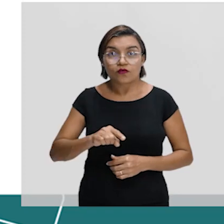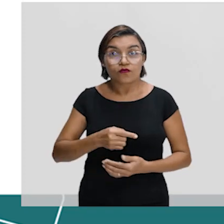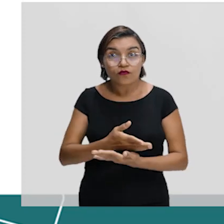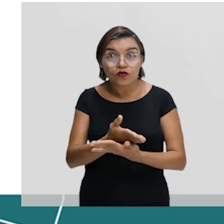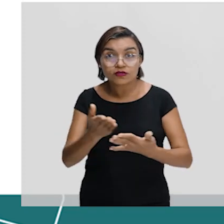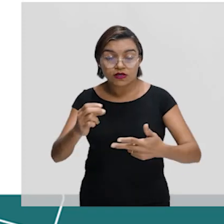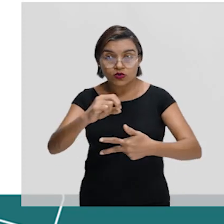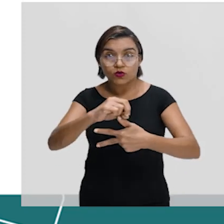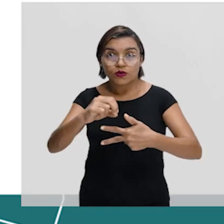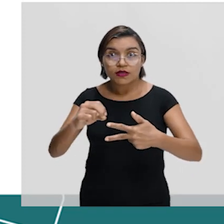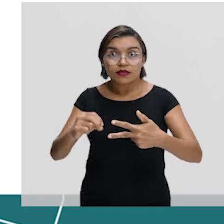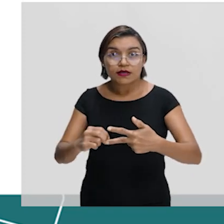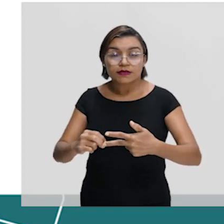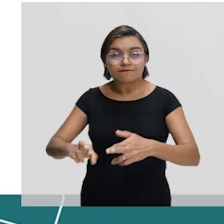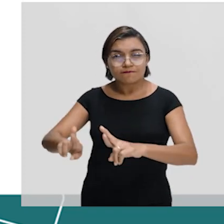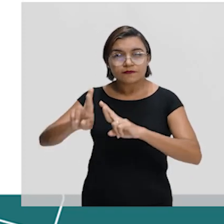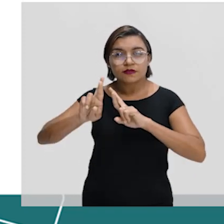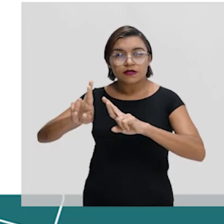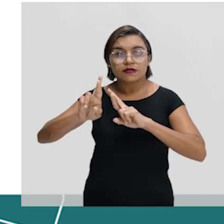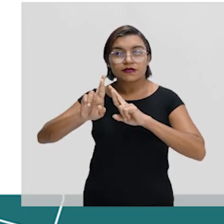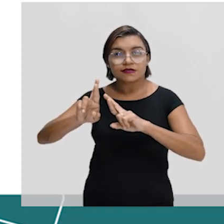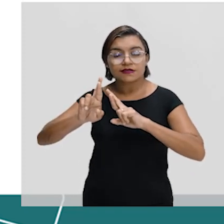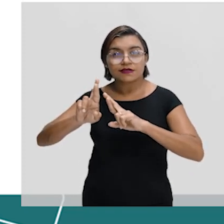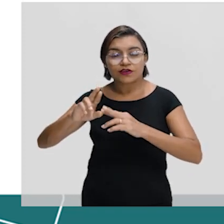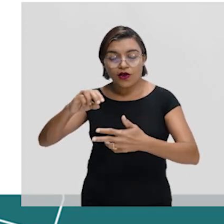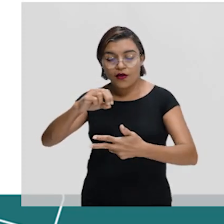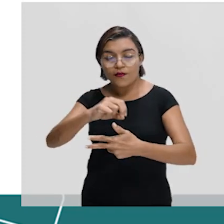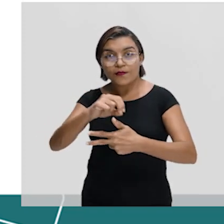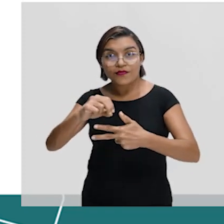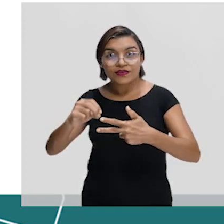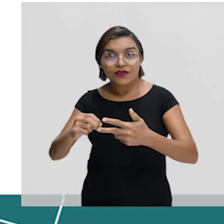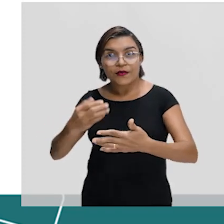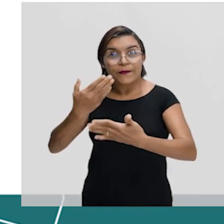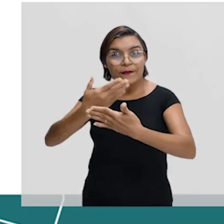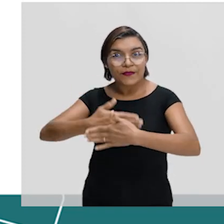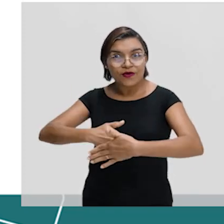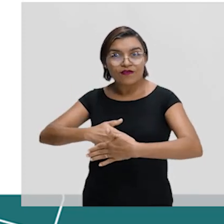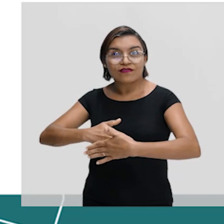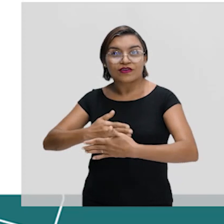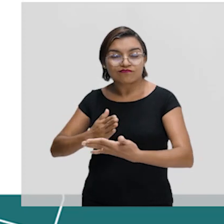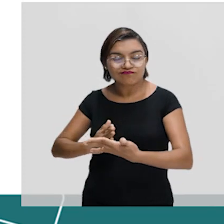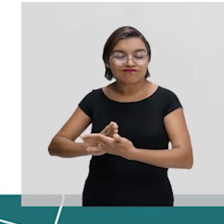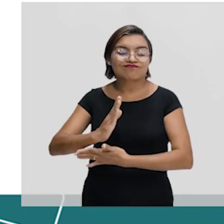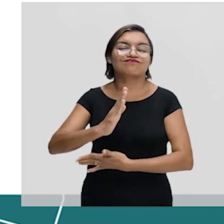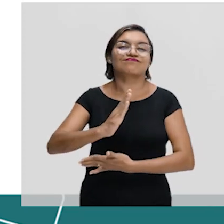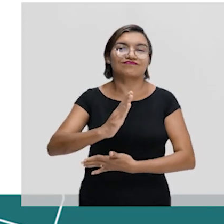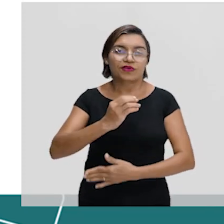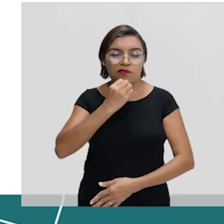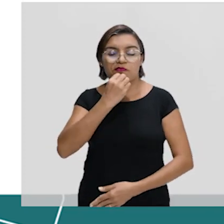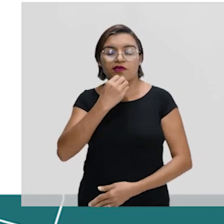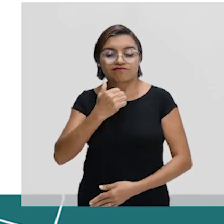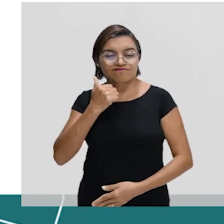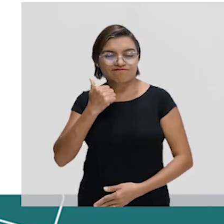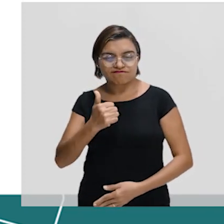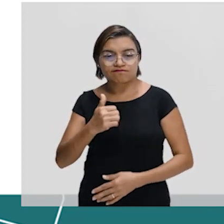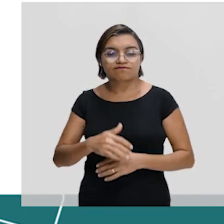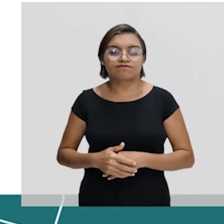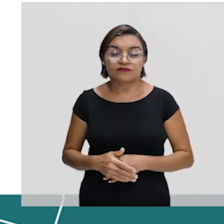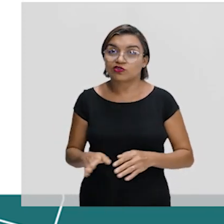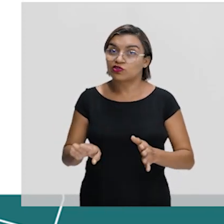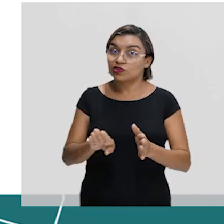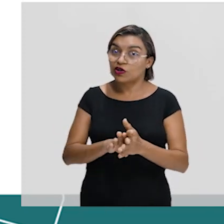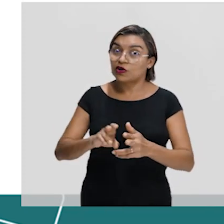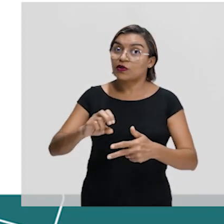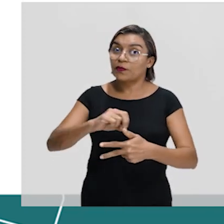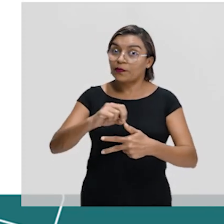Enem. Então, que te vaya bien en los exámenes. Que você vá bem nas provas. E está chegando, né,